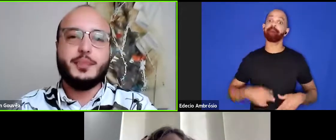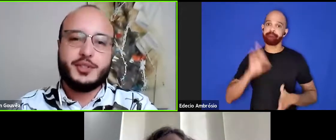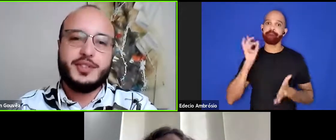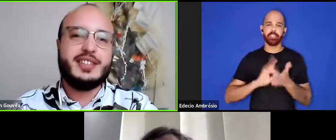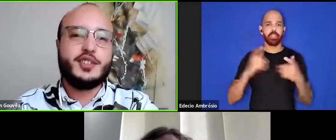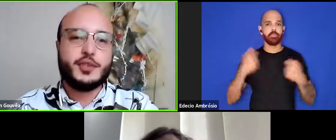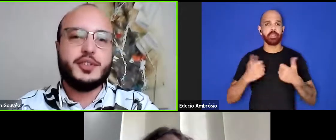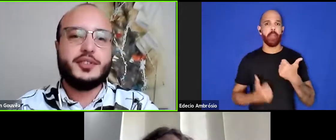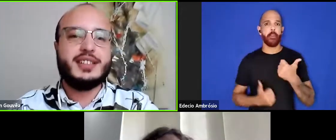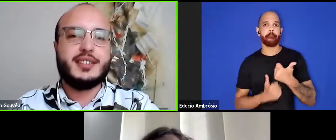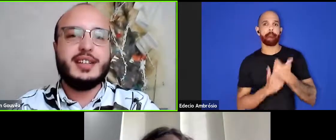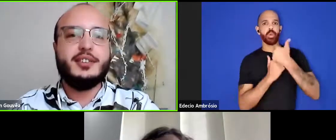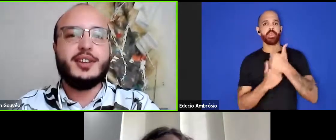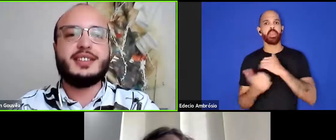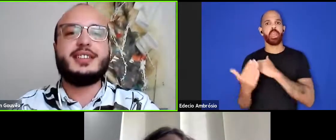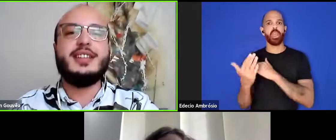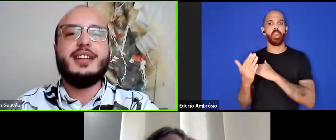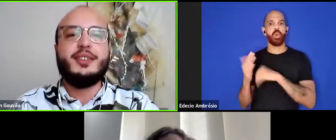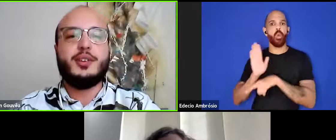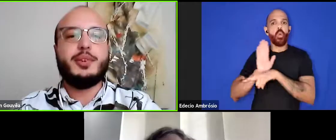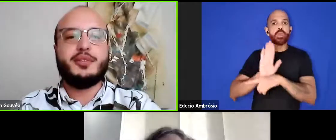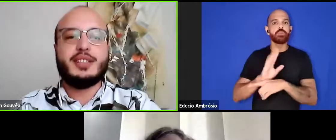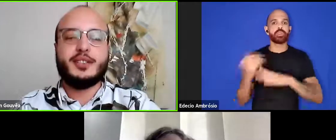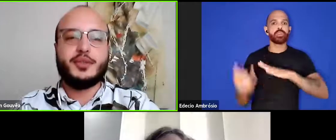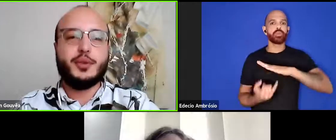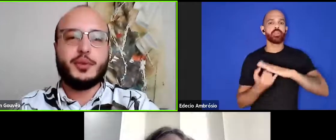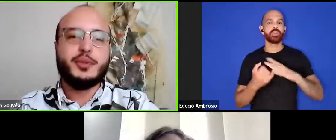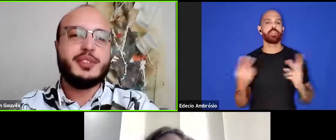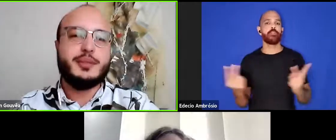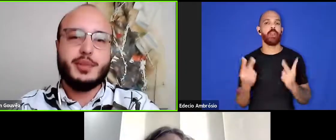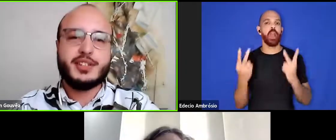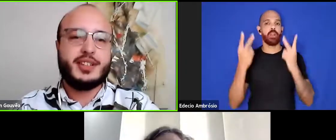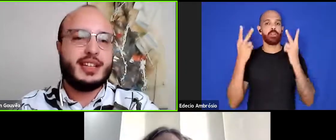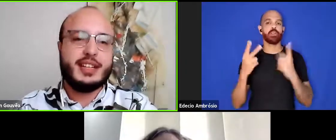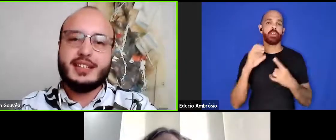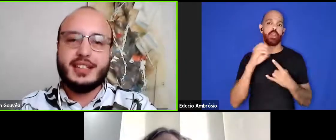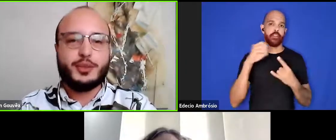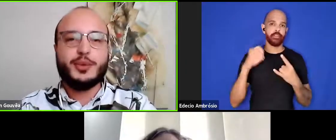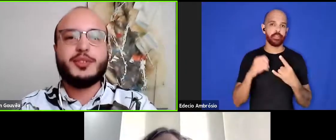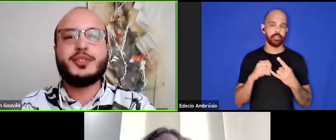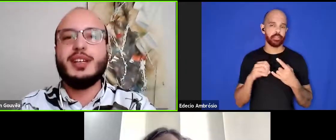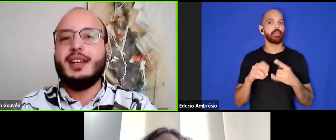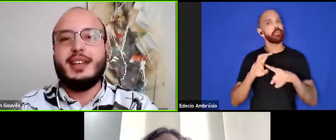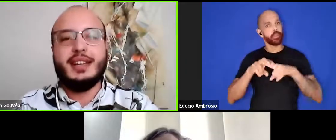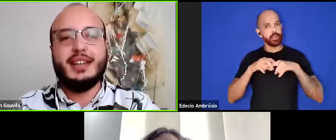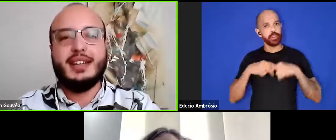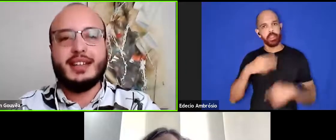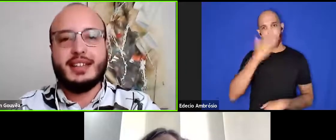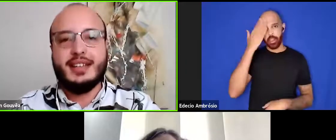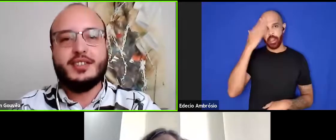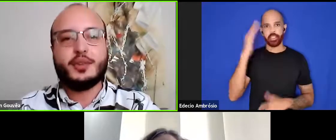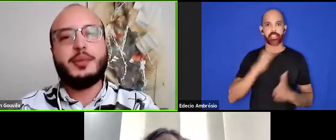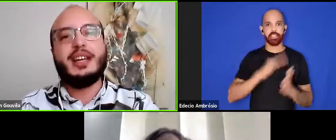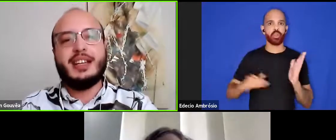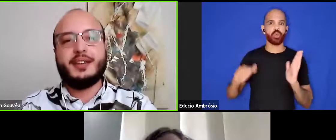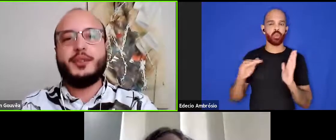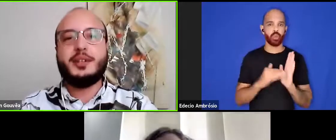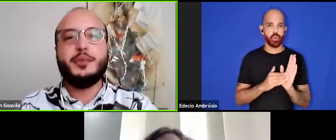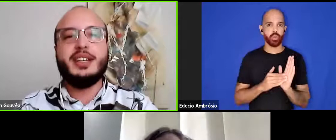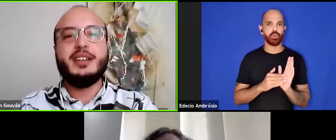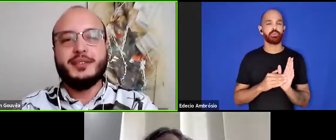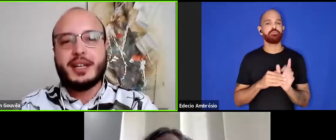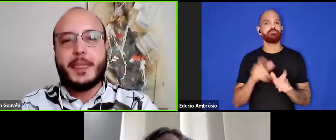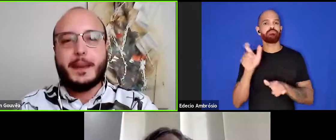em contribuições em instituições tão valiosas como a Fundação Oswaldo Cruz, e por isso eu quero agradecer a todos que, de alguma